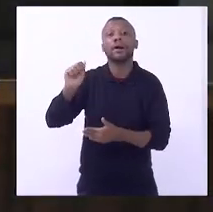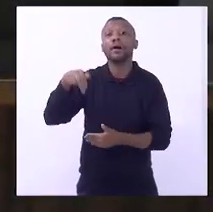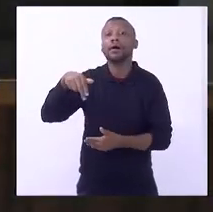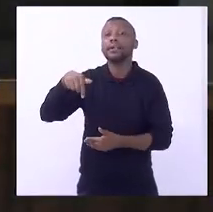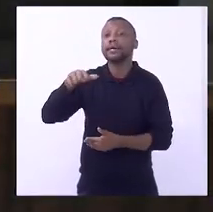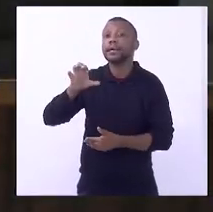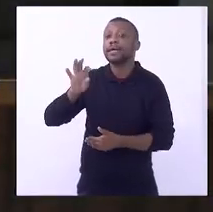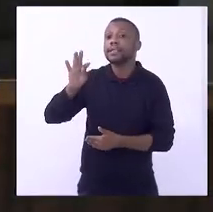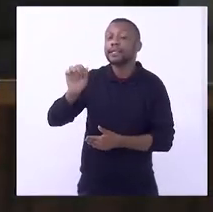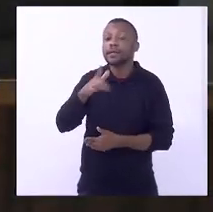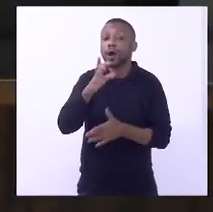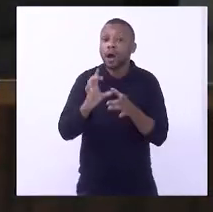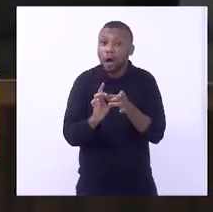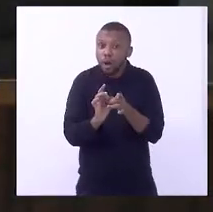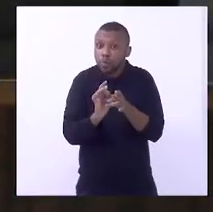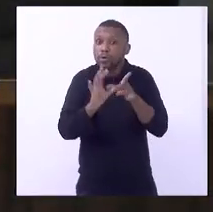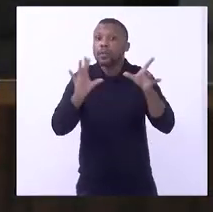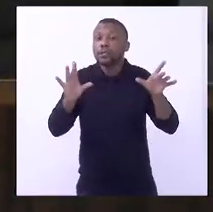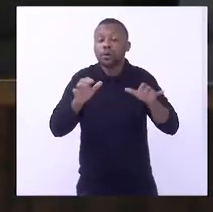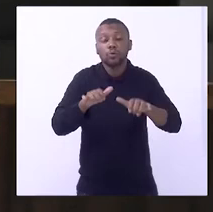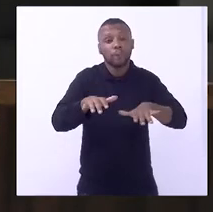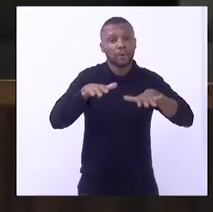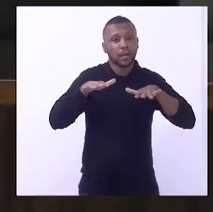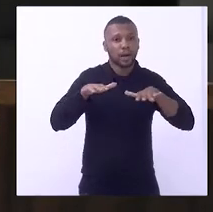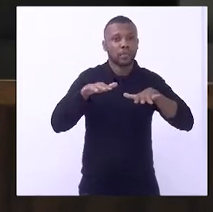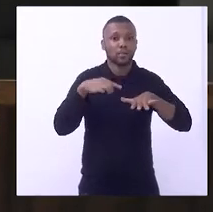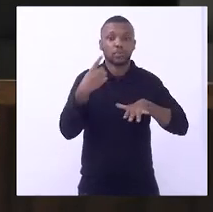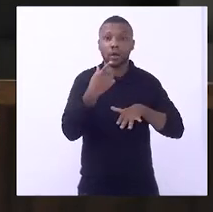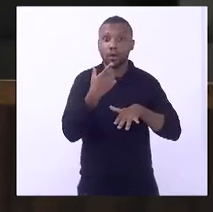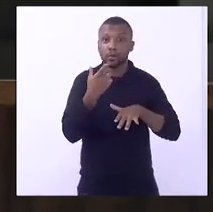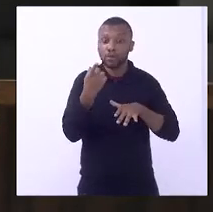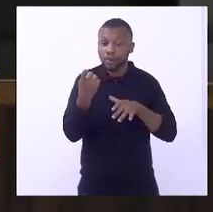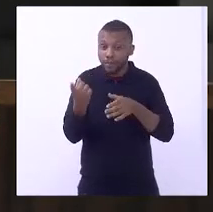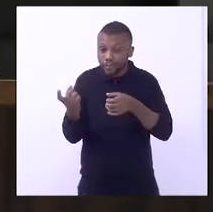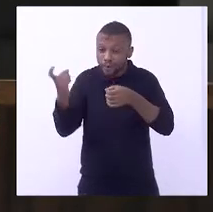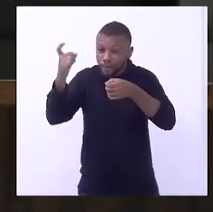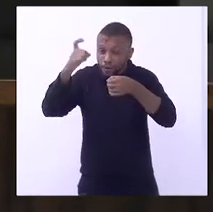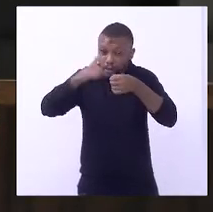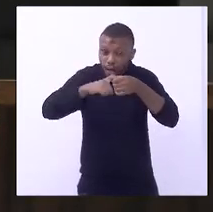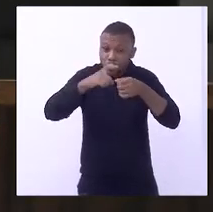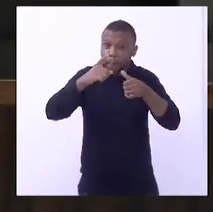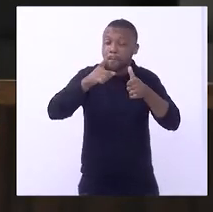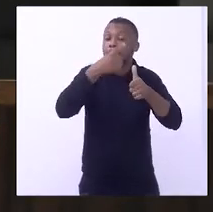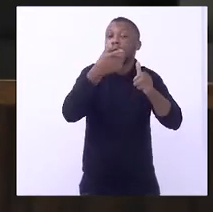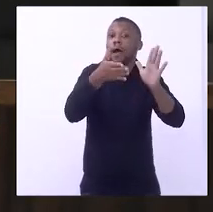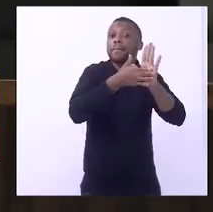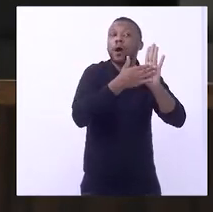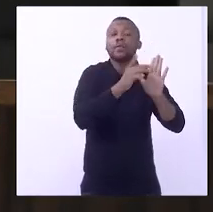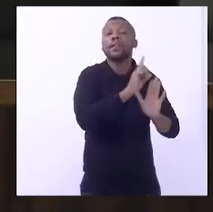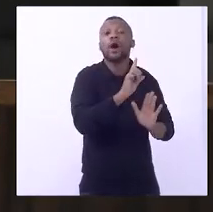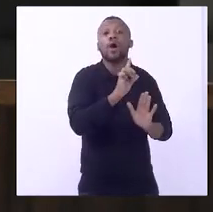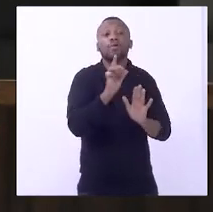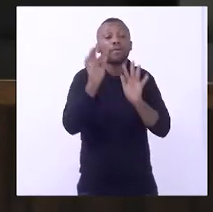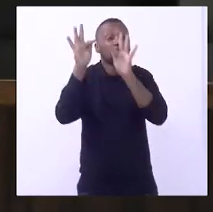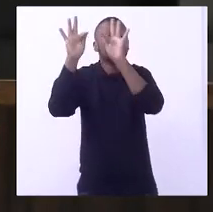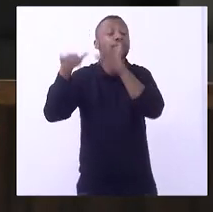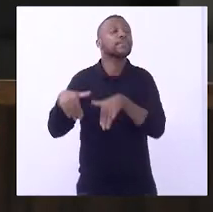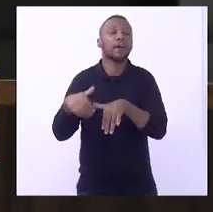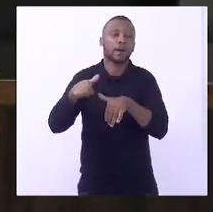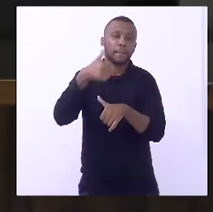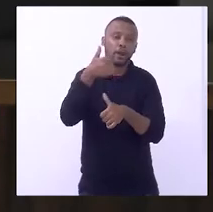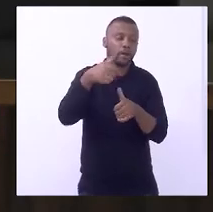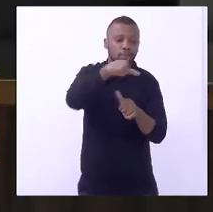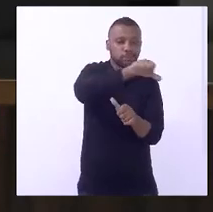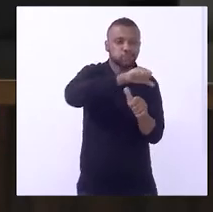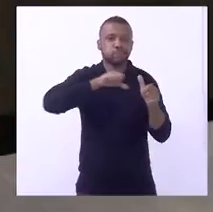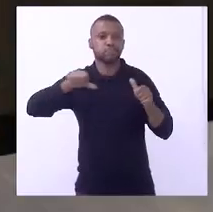já notifiquei que nós não voltamos ao primeiro da pauta, da ordem do dia. Nós vamos fazer lá o final. Ok. Então